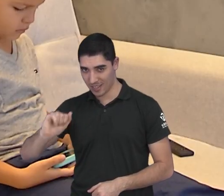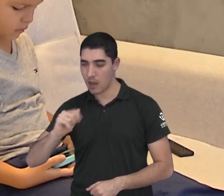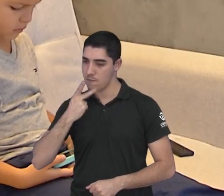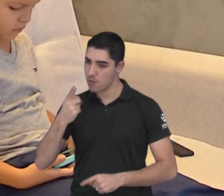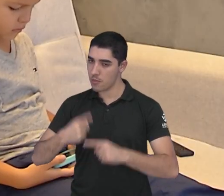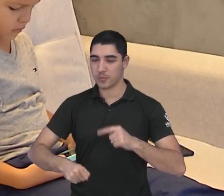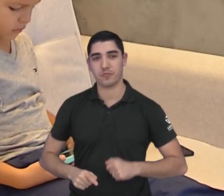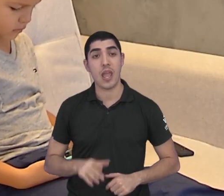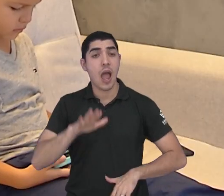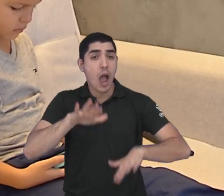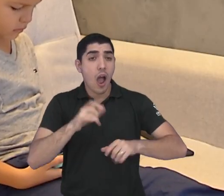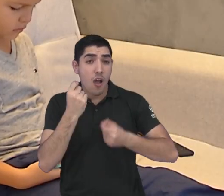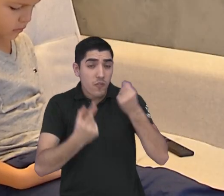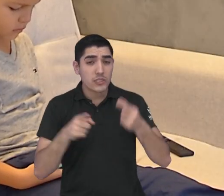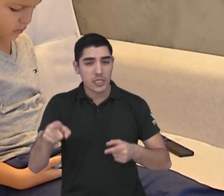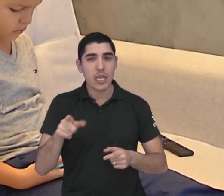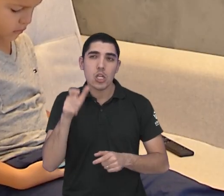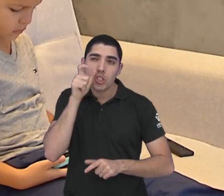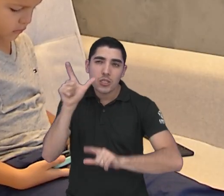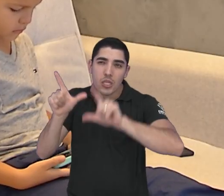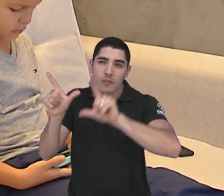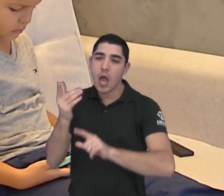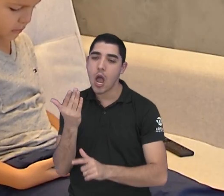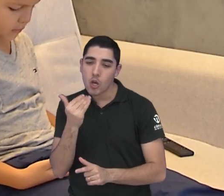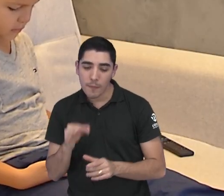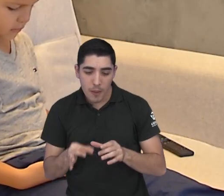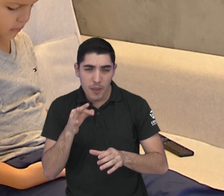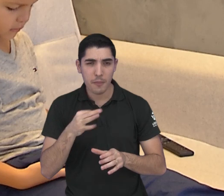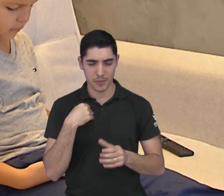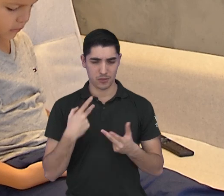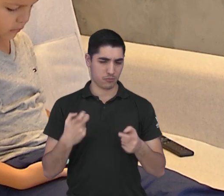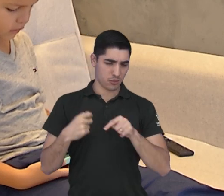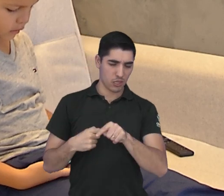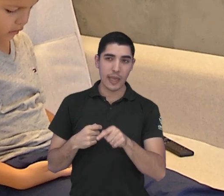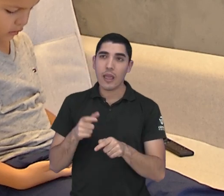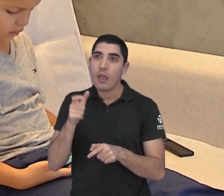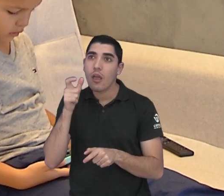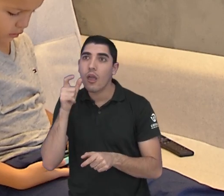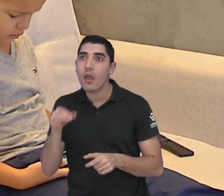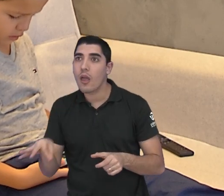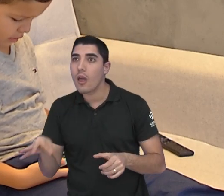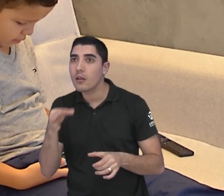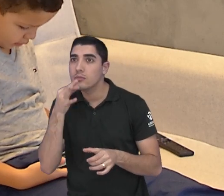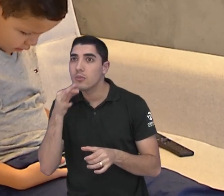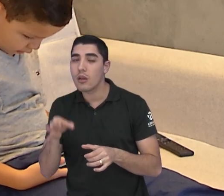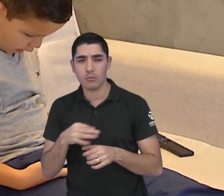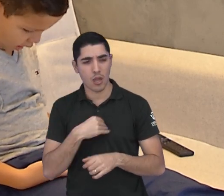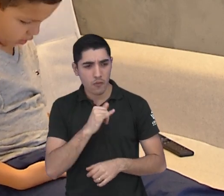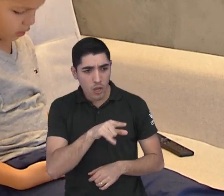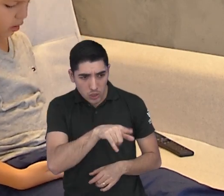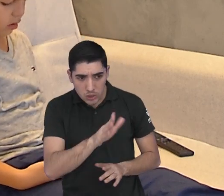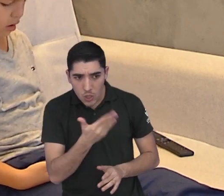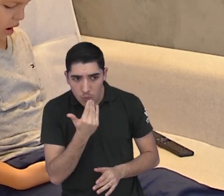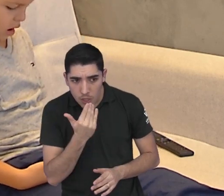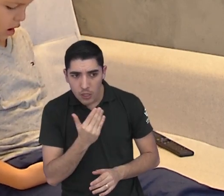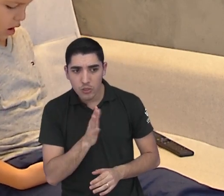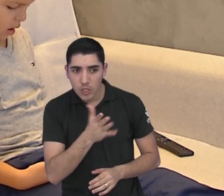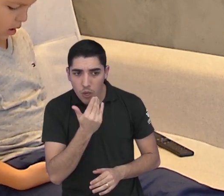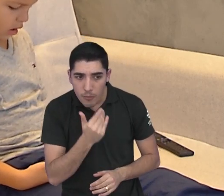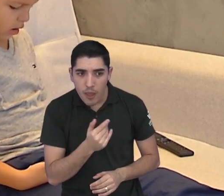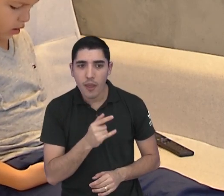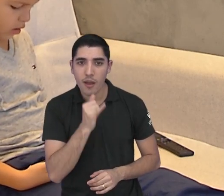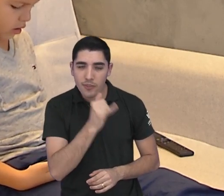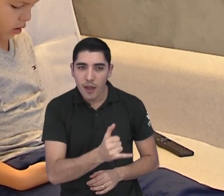vezes ele assiste televisão enquanto come, mas eu percebo que ele não come com muita atenção. Então tem que ficar falando: Alonso, já